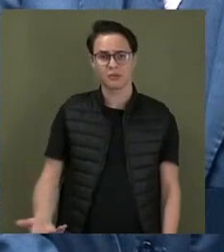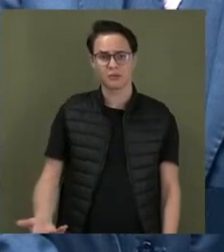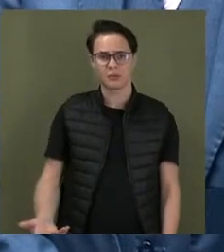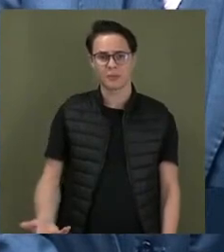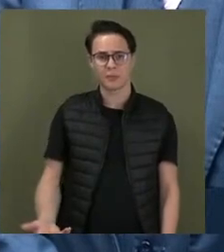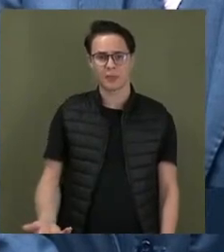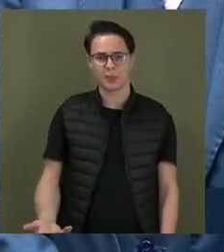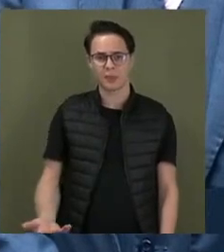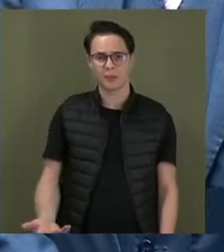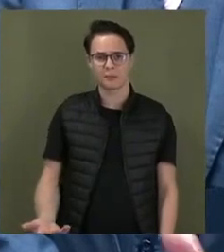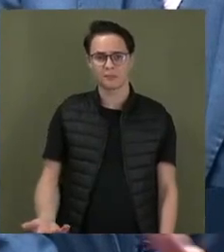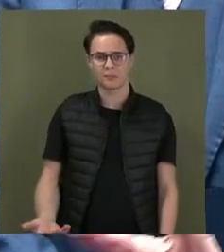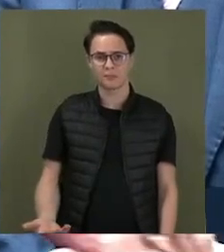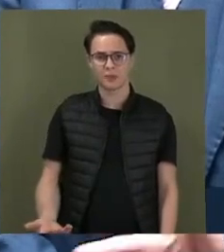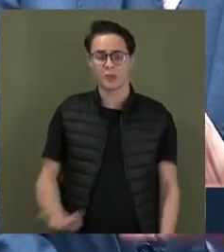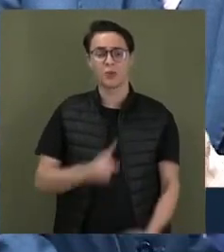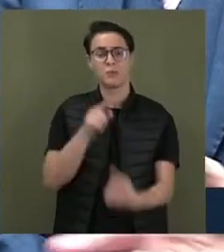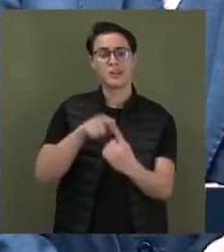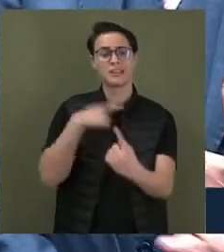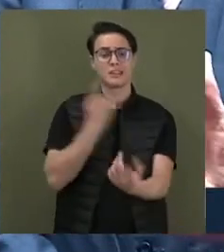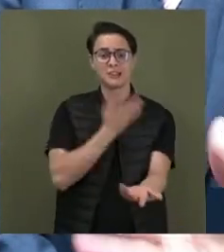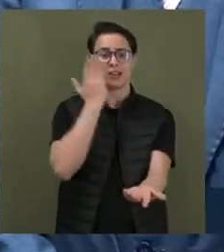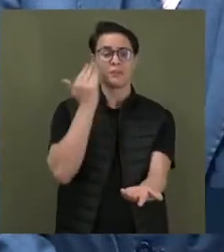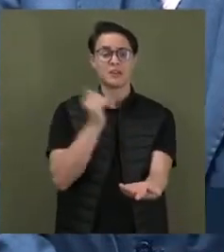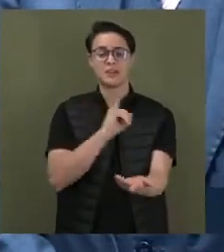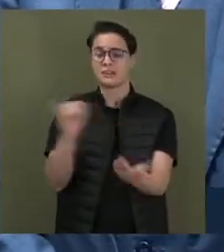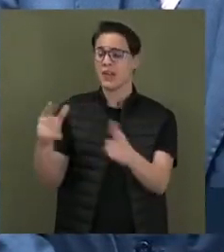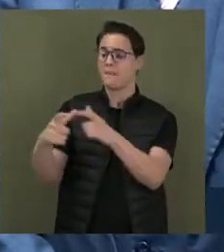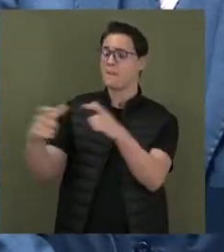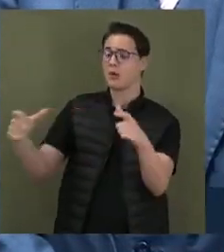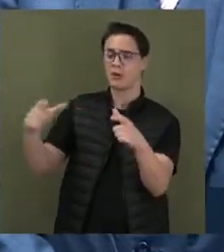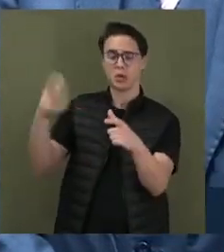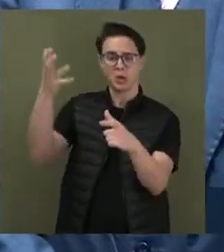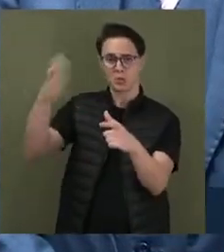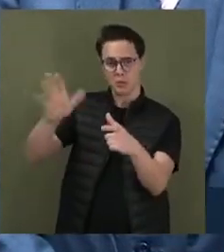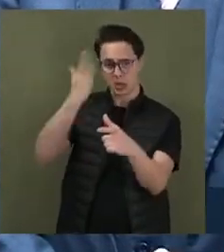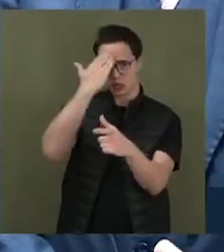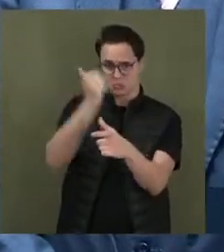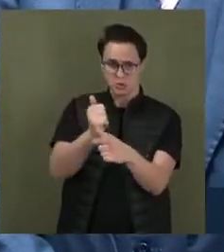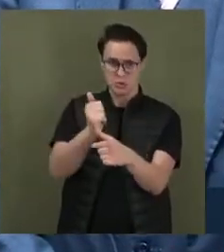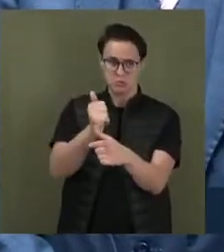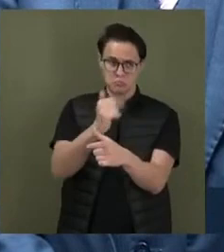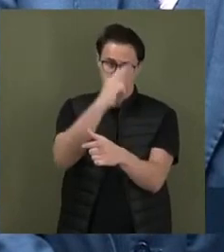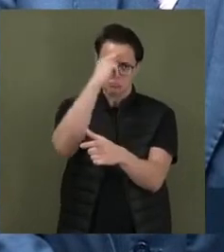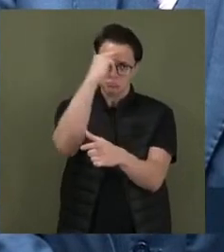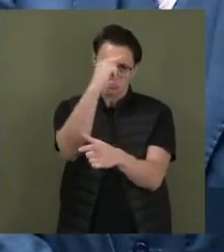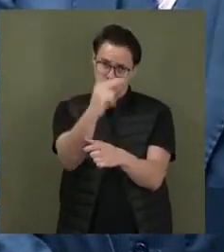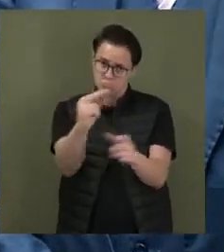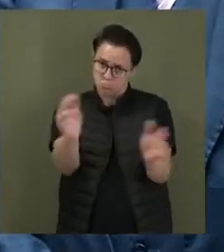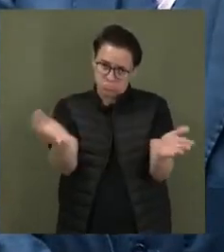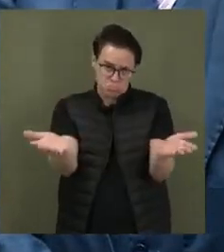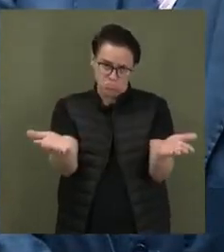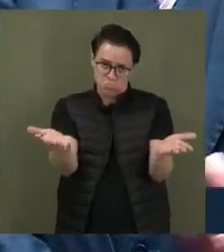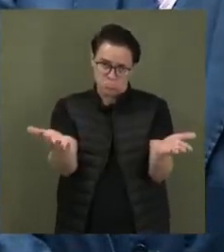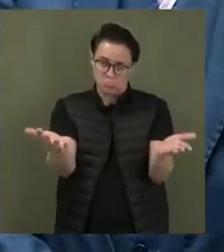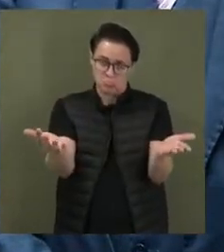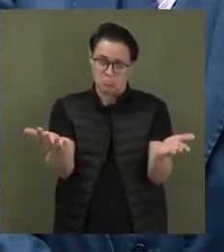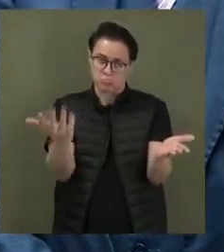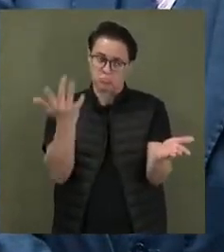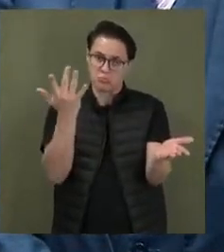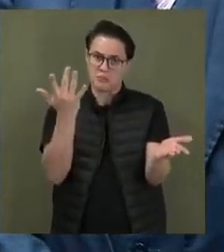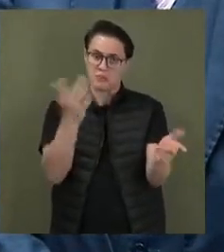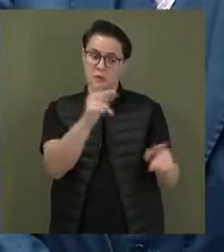Se não for apreciado. Até para saber, se a maioria não quer ouvir, vamos respeitar a maioria. Não sei se o